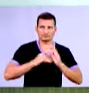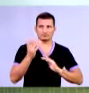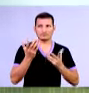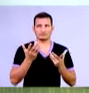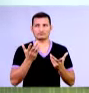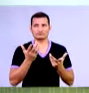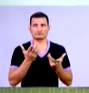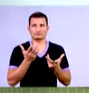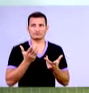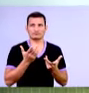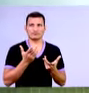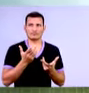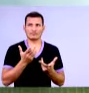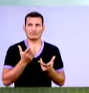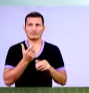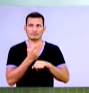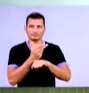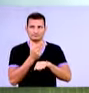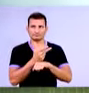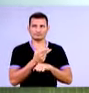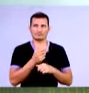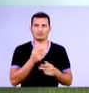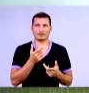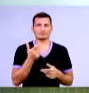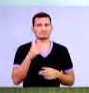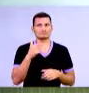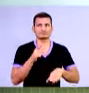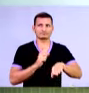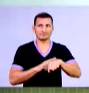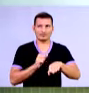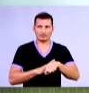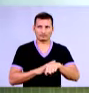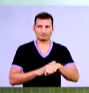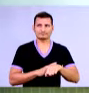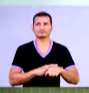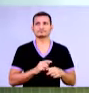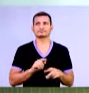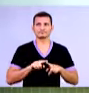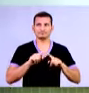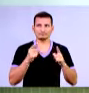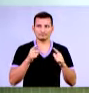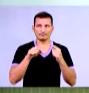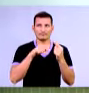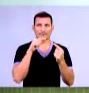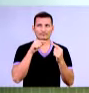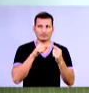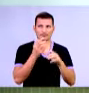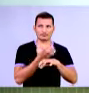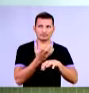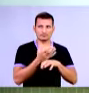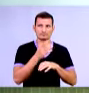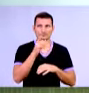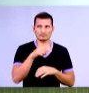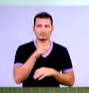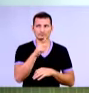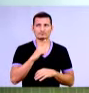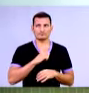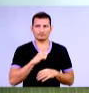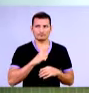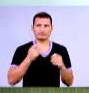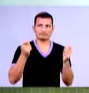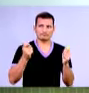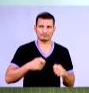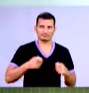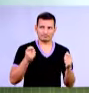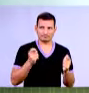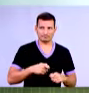super qualificado em multimídia. Nós não temos tempo hábil para isso. Mas o objetivo da nossa disciplina é que você tenha